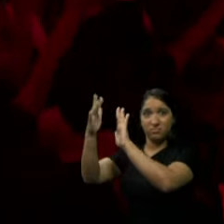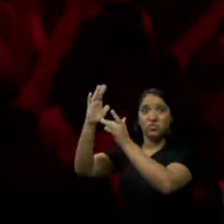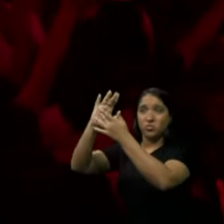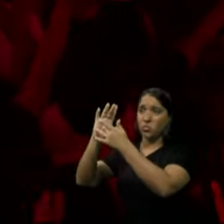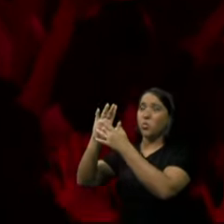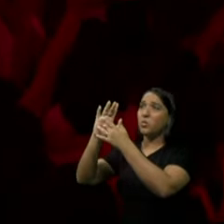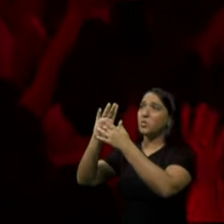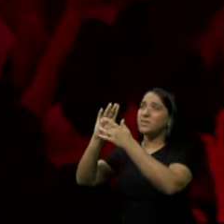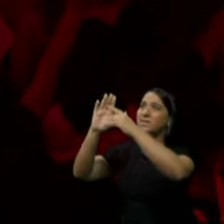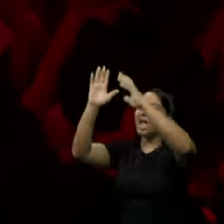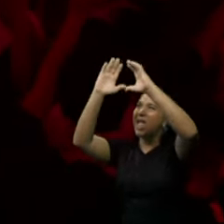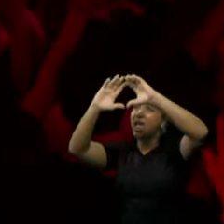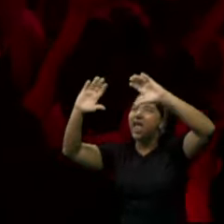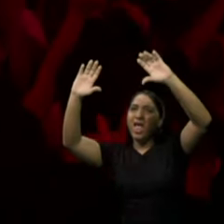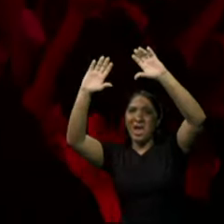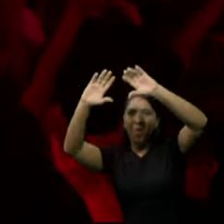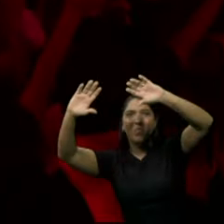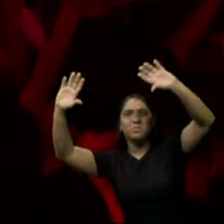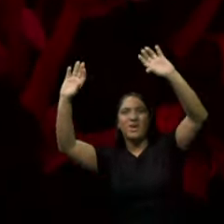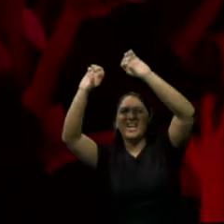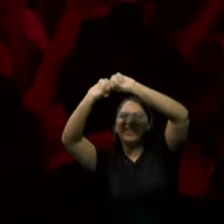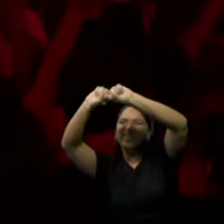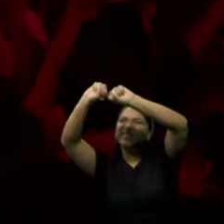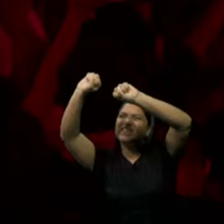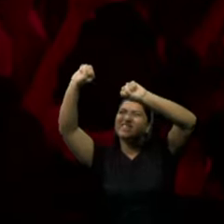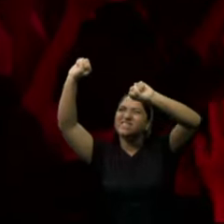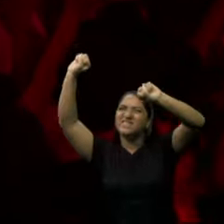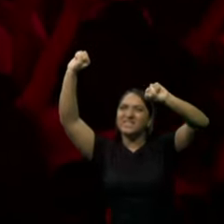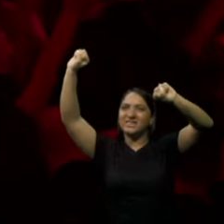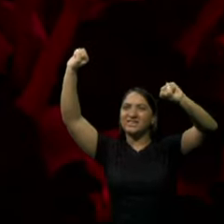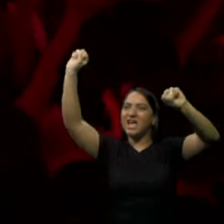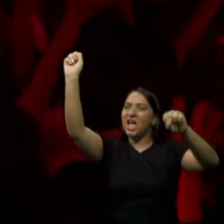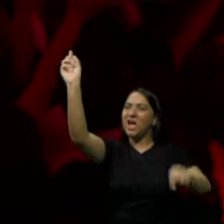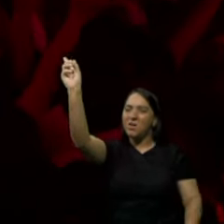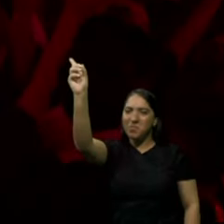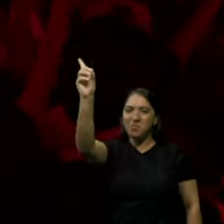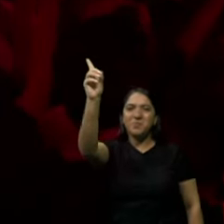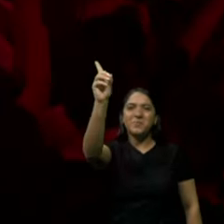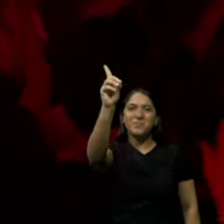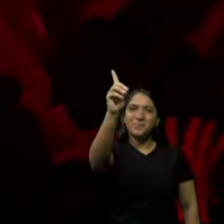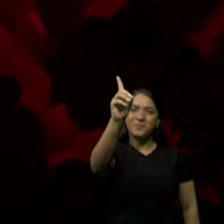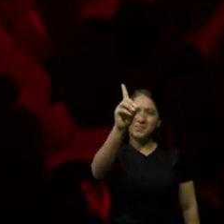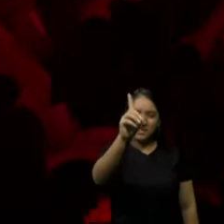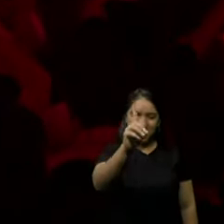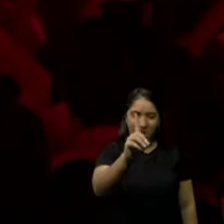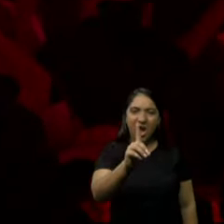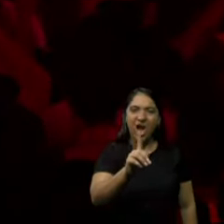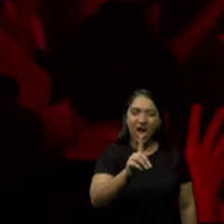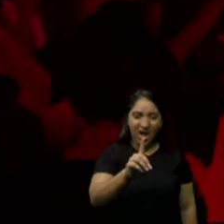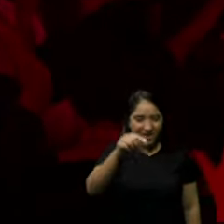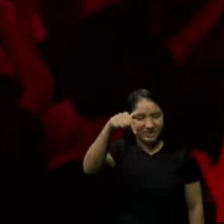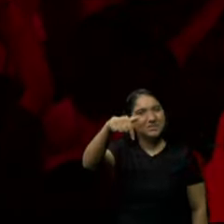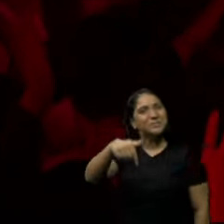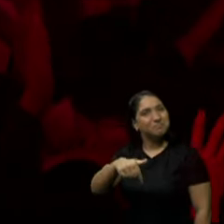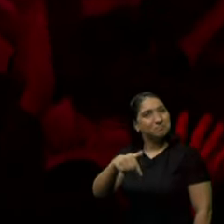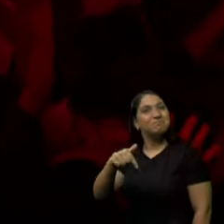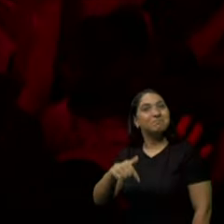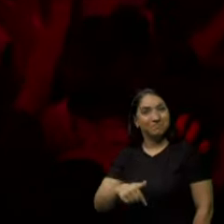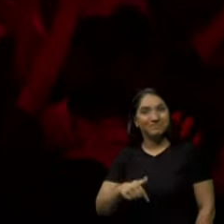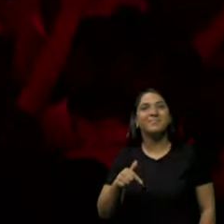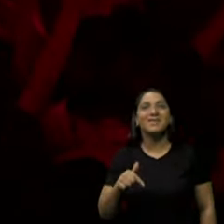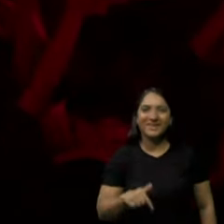do céu o cantor hoje a